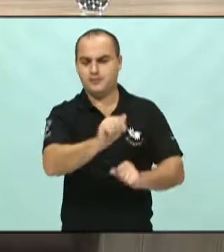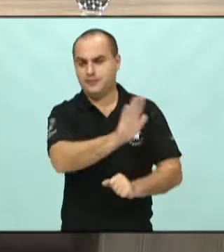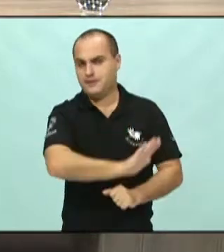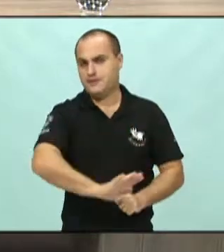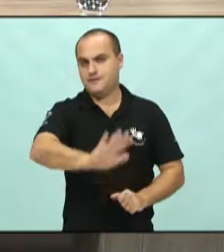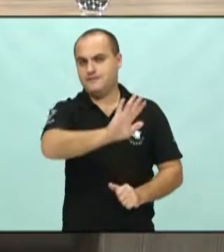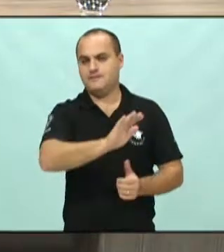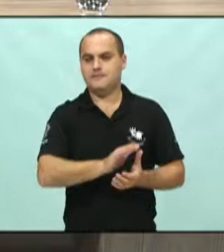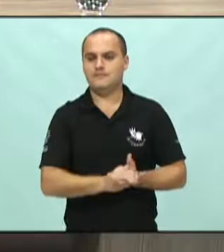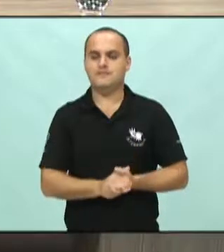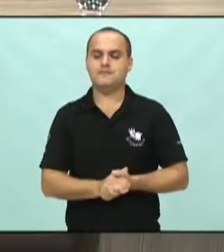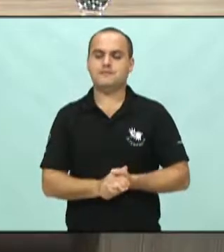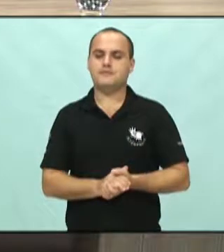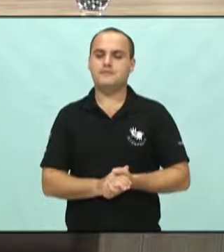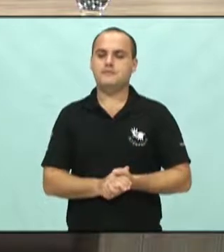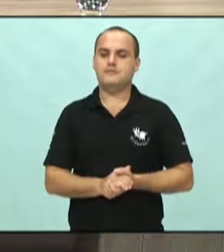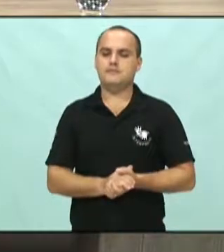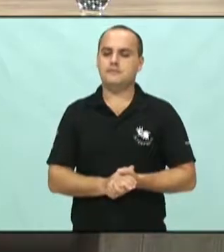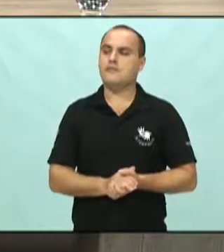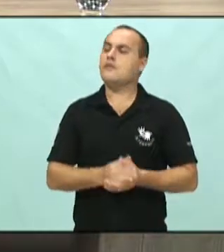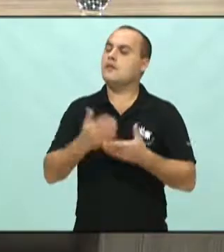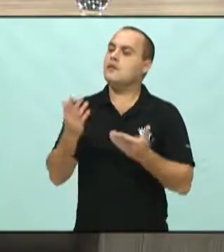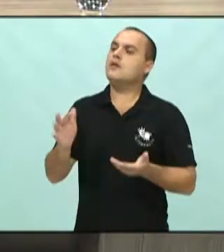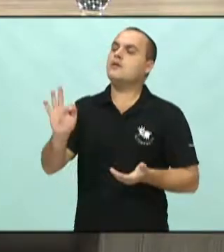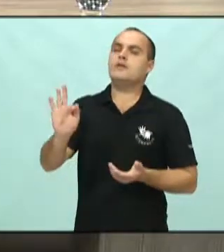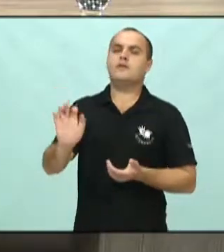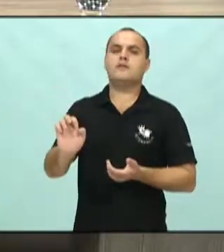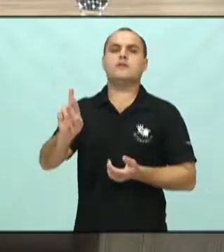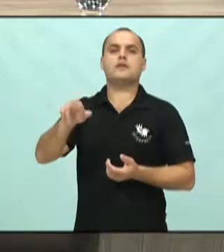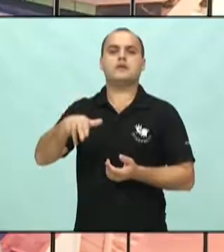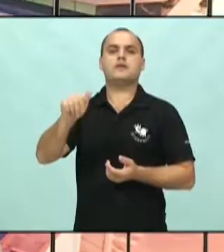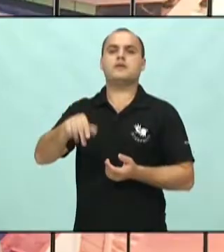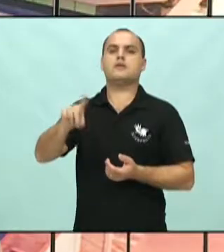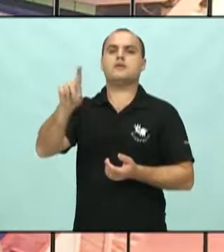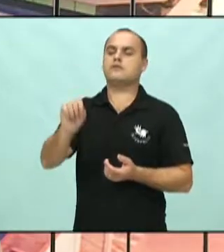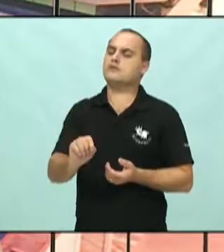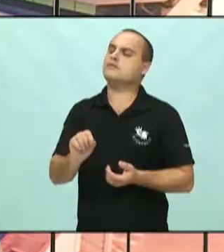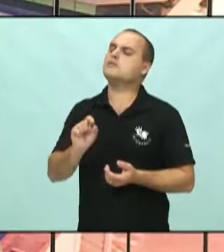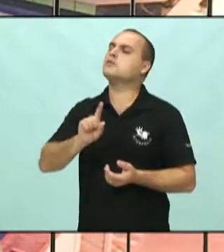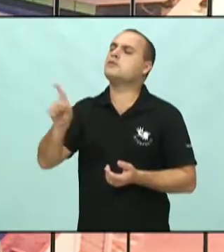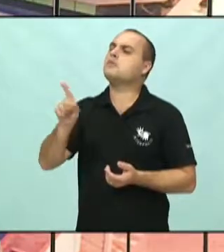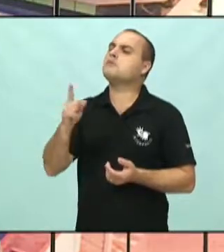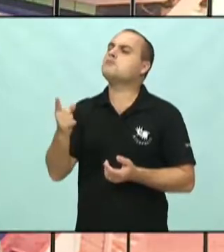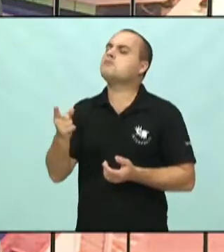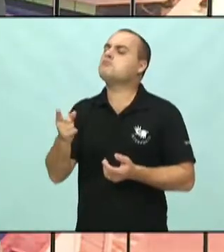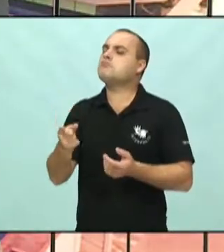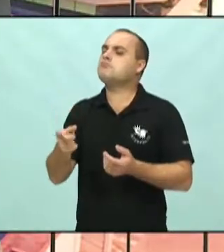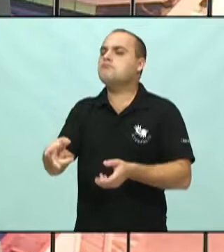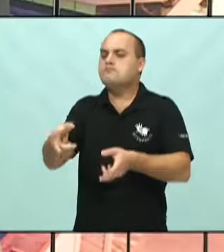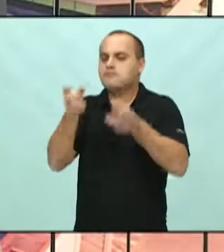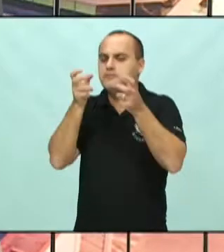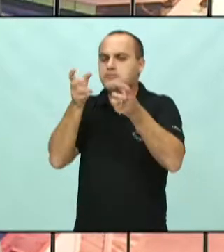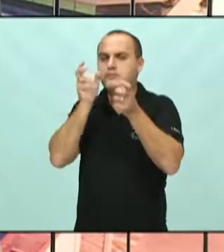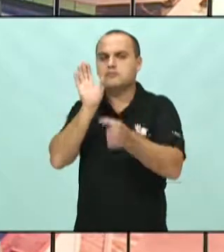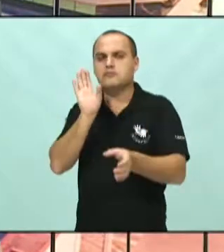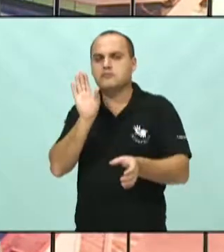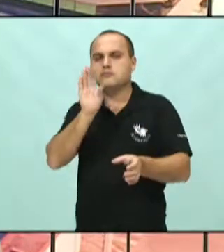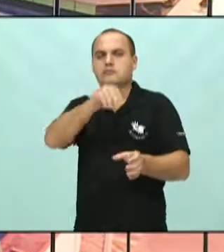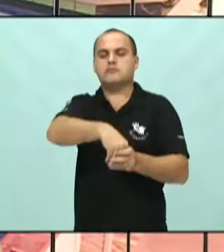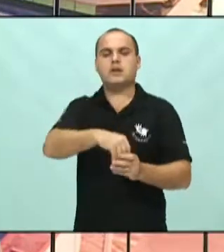Bom, Fernando, quem são e quem você percebeu, né, pelo menos conseguiu trazer para o livro